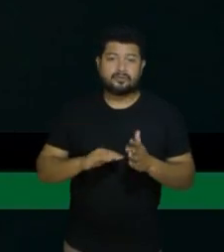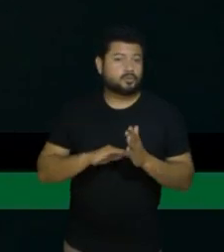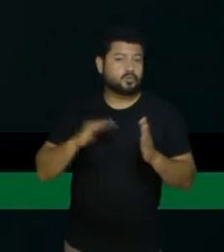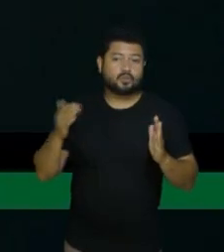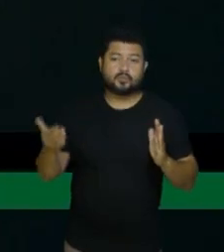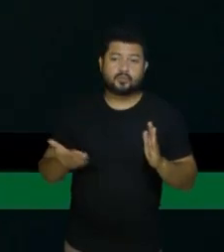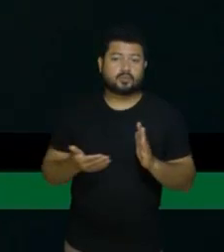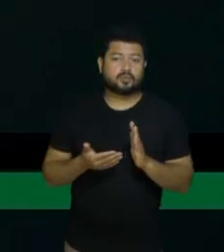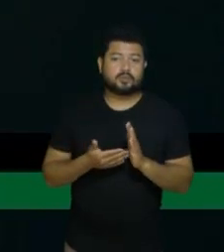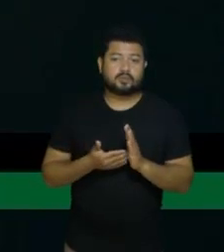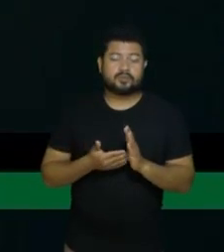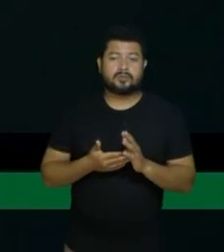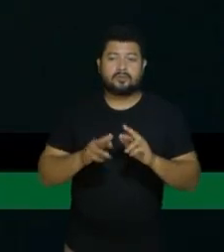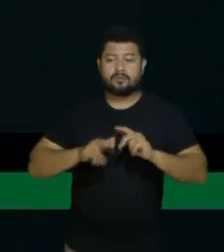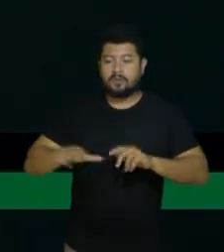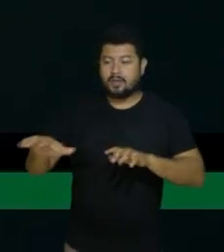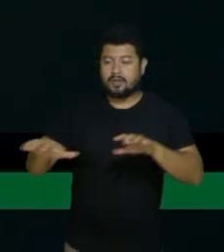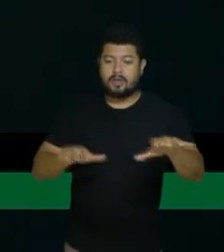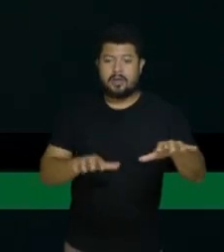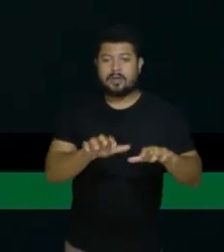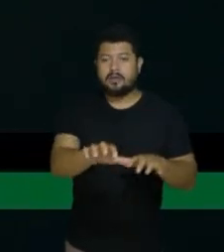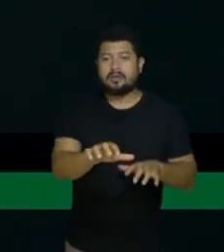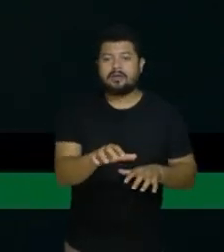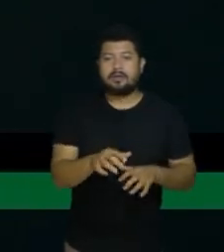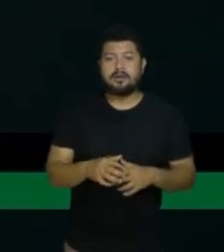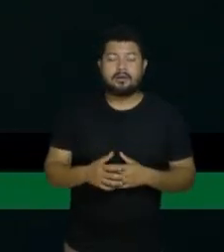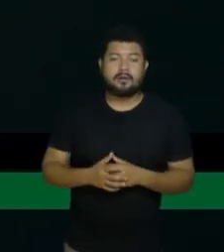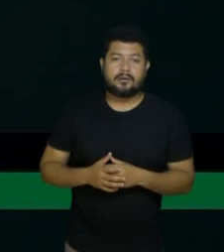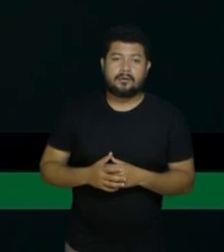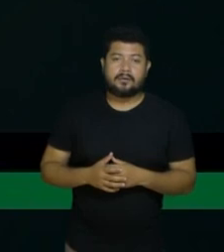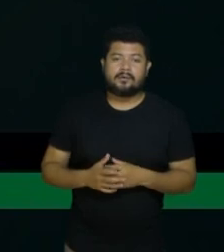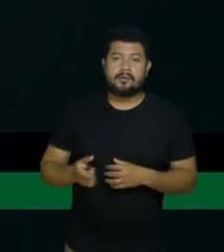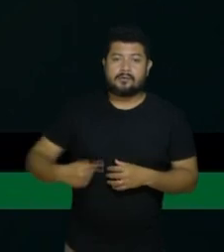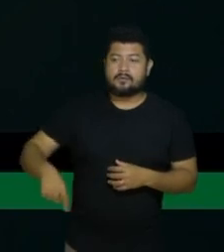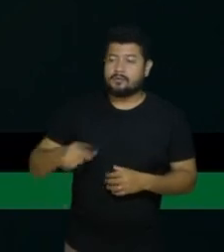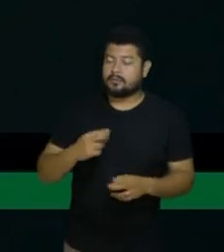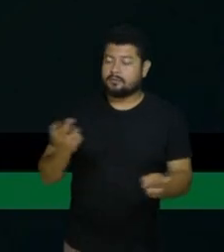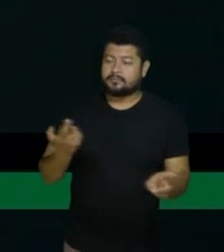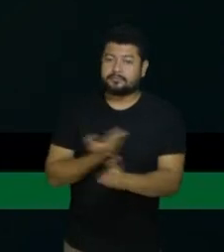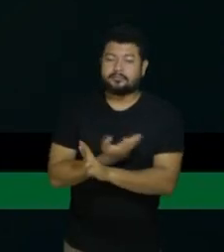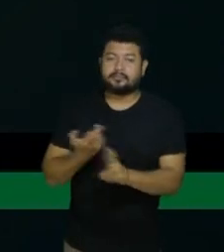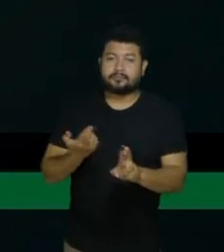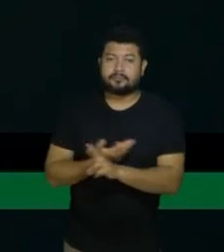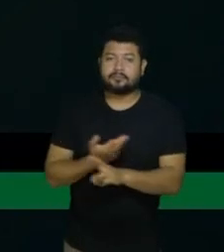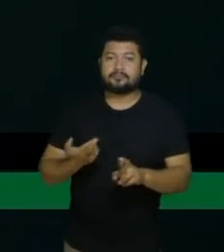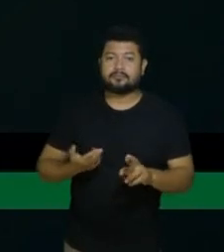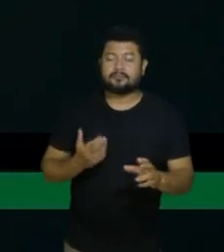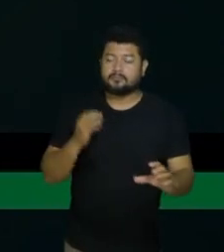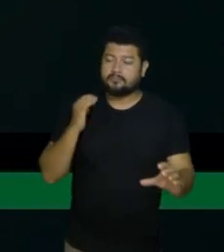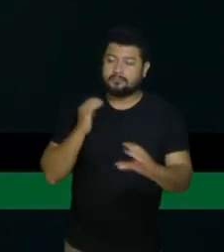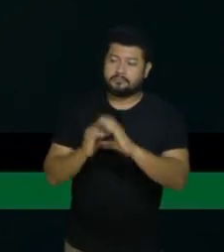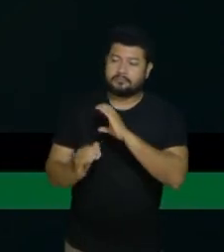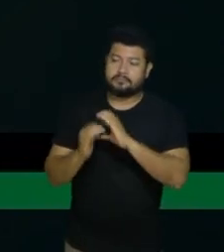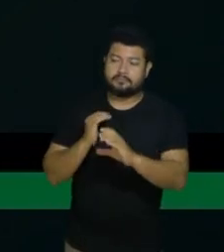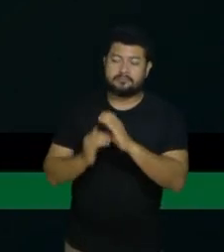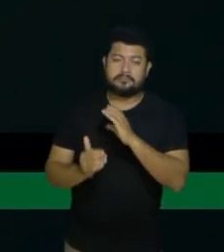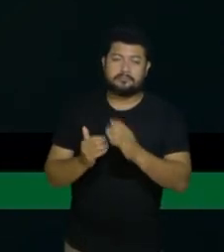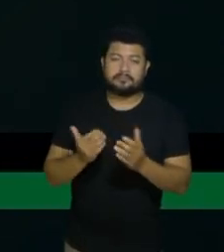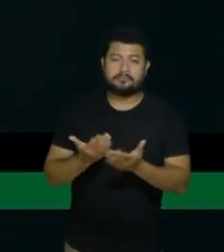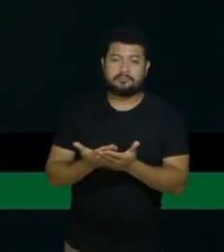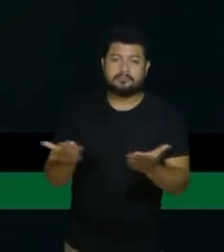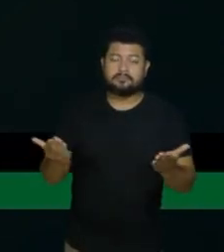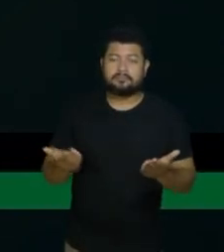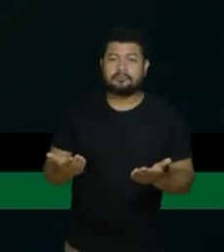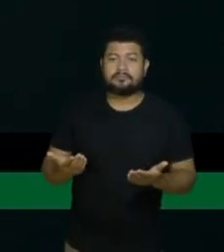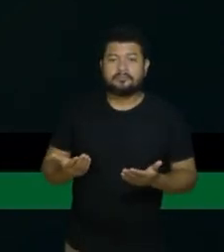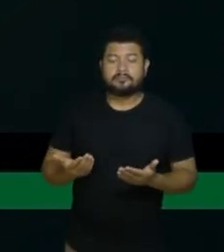diferentes setores aos quais nós nos relacionamos nos comunicamos e convivemos no